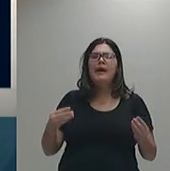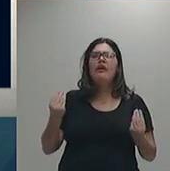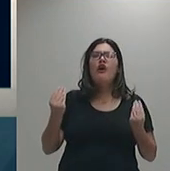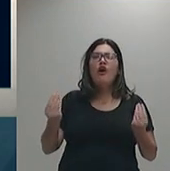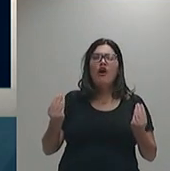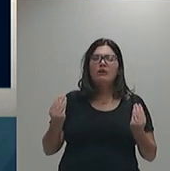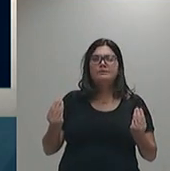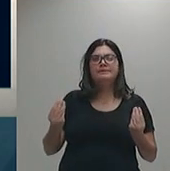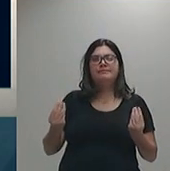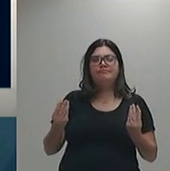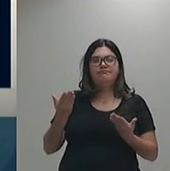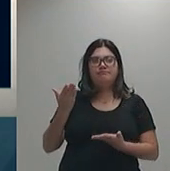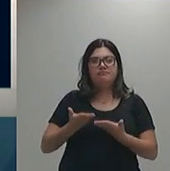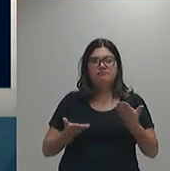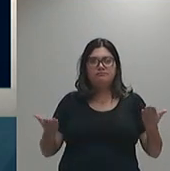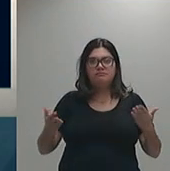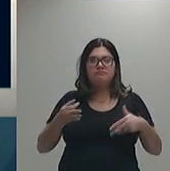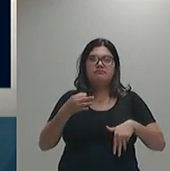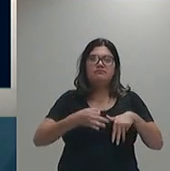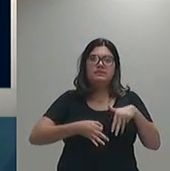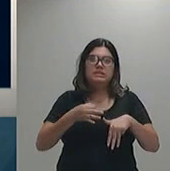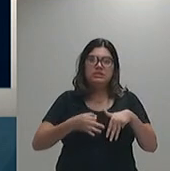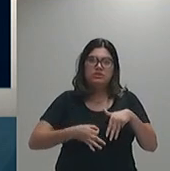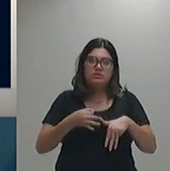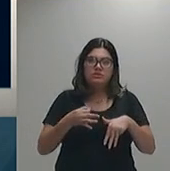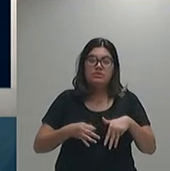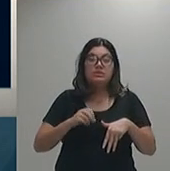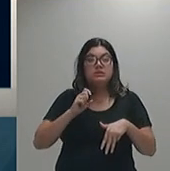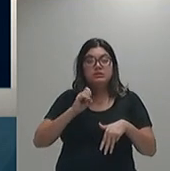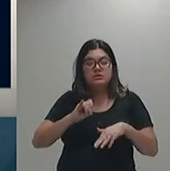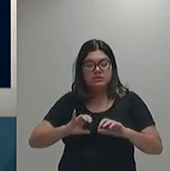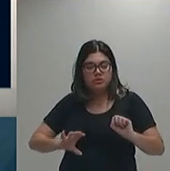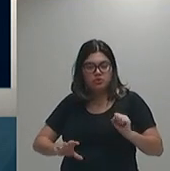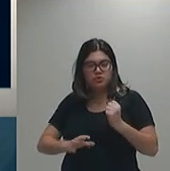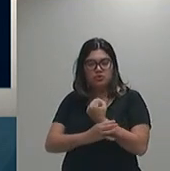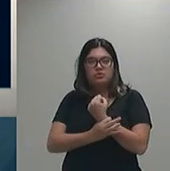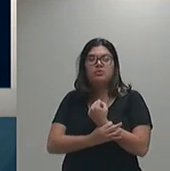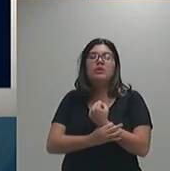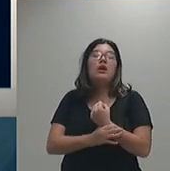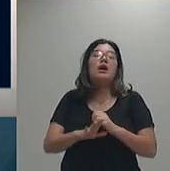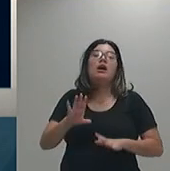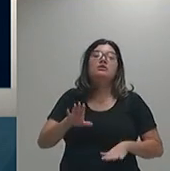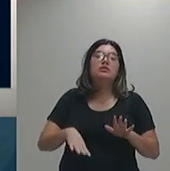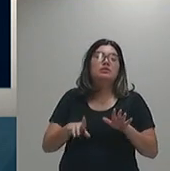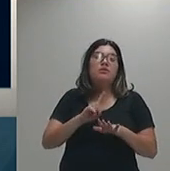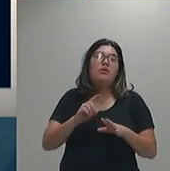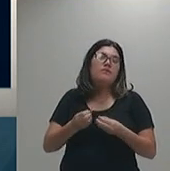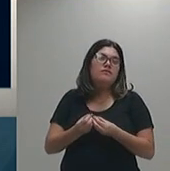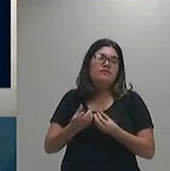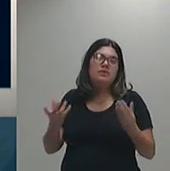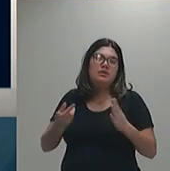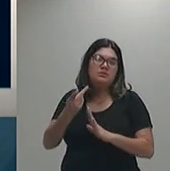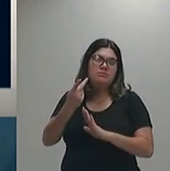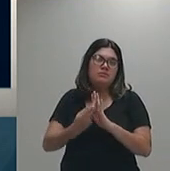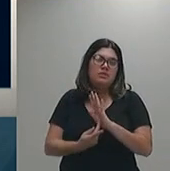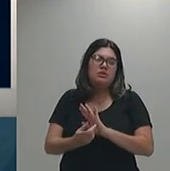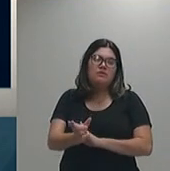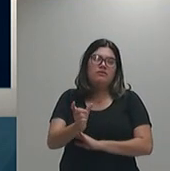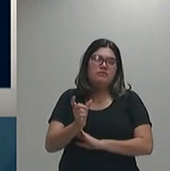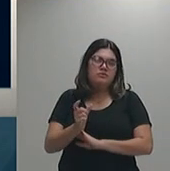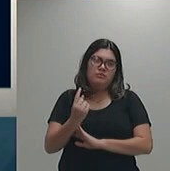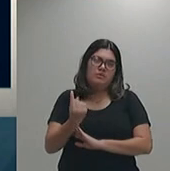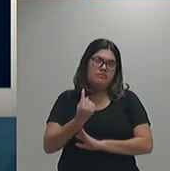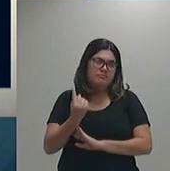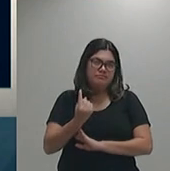eminentes ministros se aquela seguradora sequer oferece plano devido ao ela deve ser aquela bege mesmo